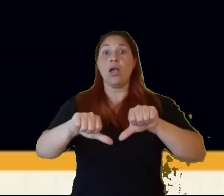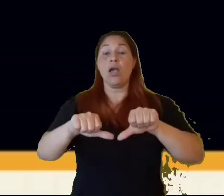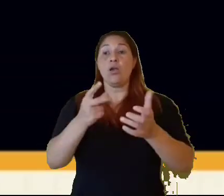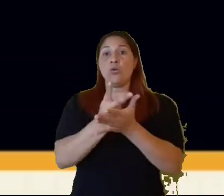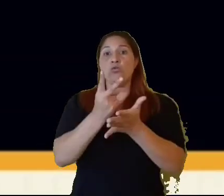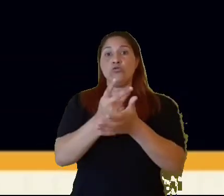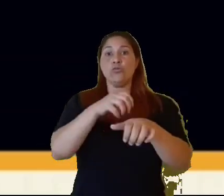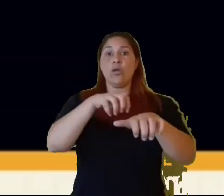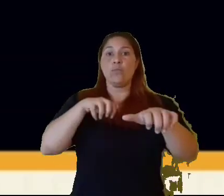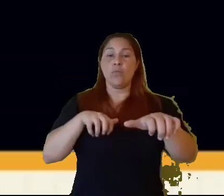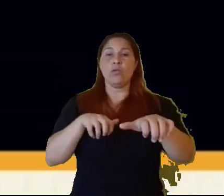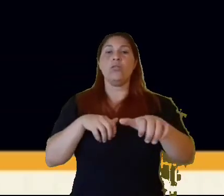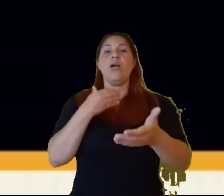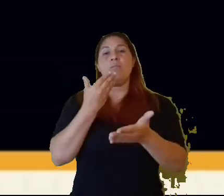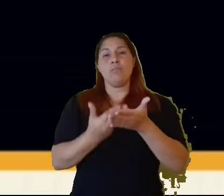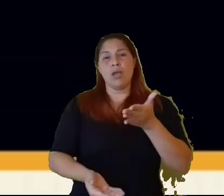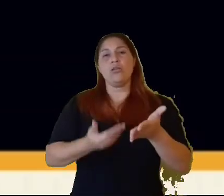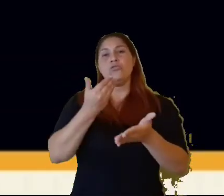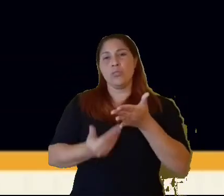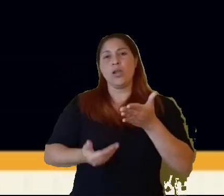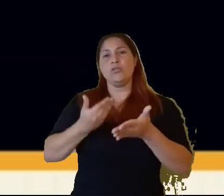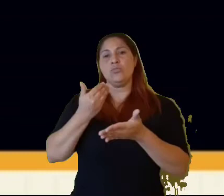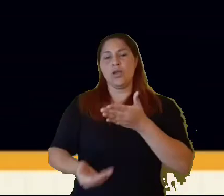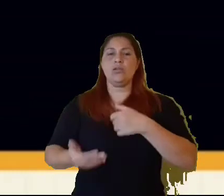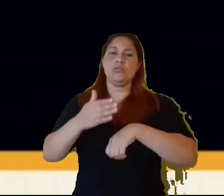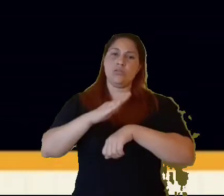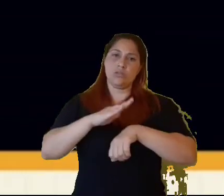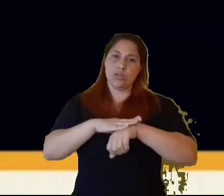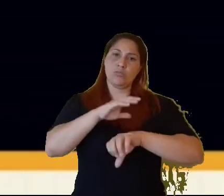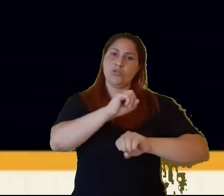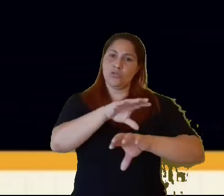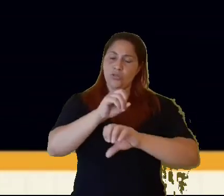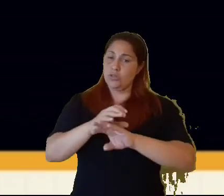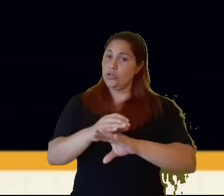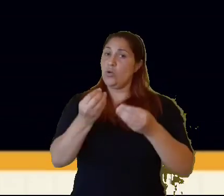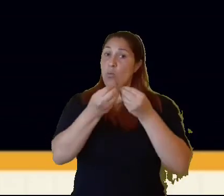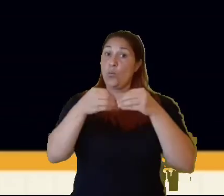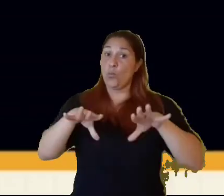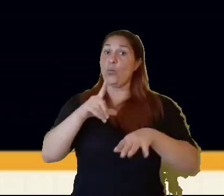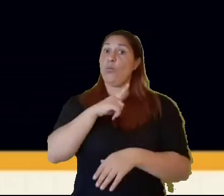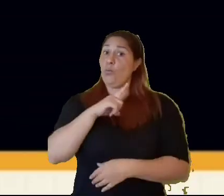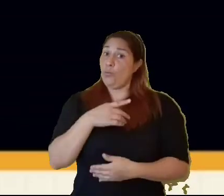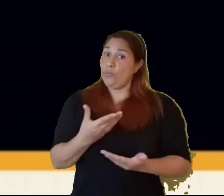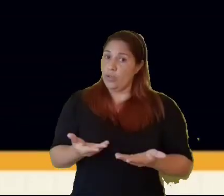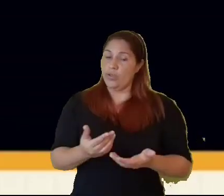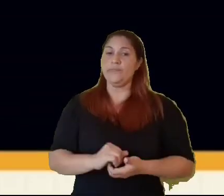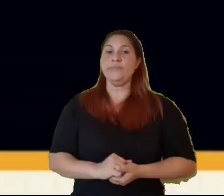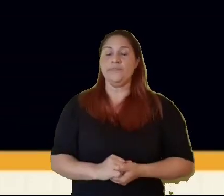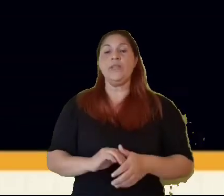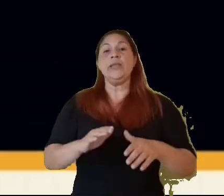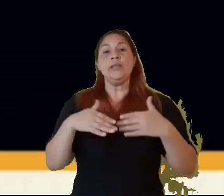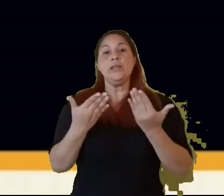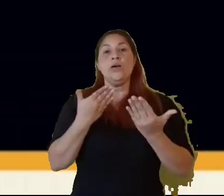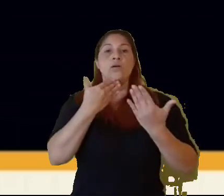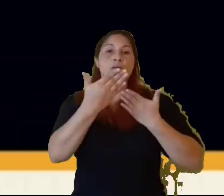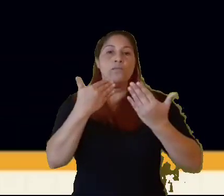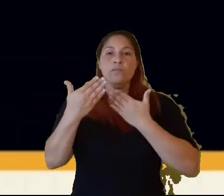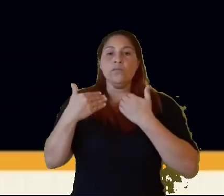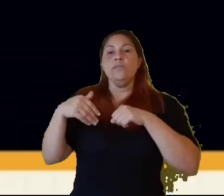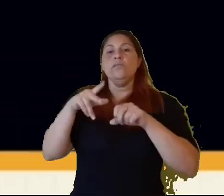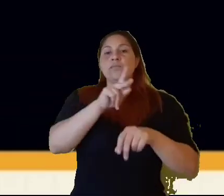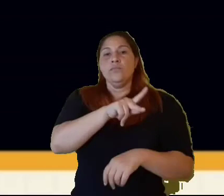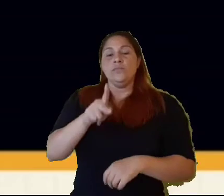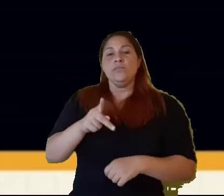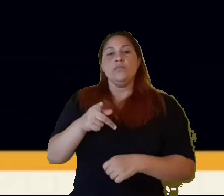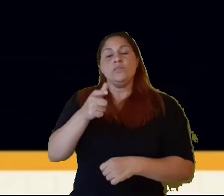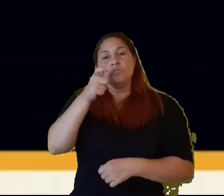aí perder mais tempo de ensino das crianças vai ser muito prejudicial, tá bom? Então conversa com a professora, assiste